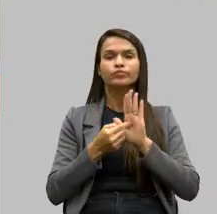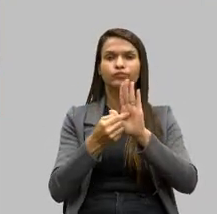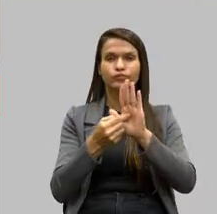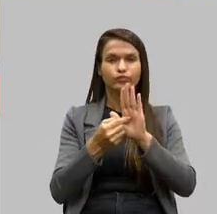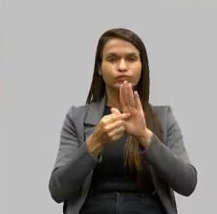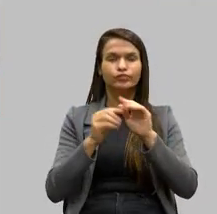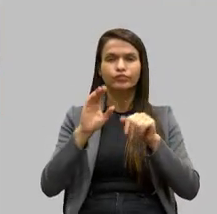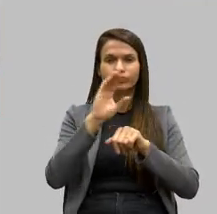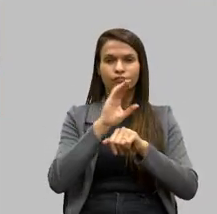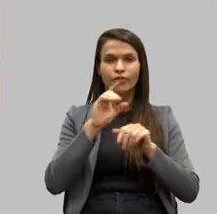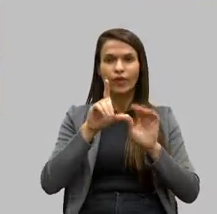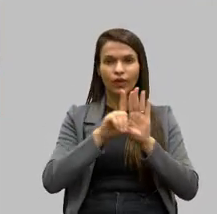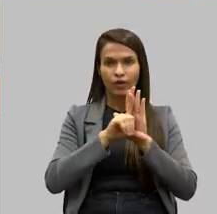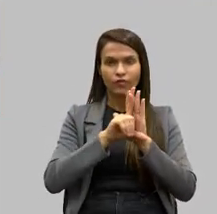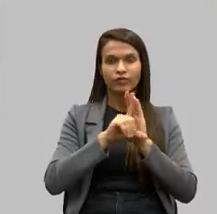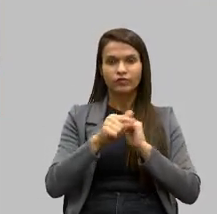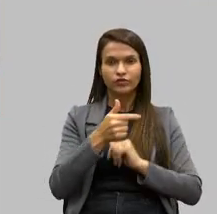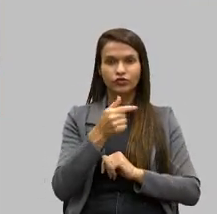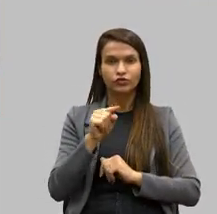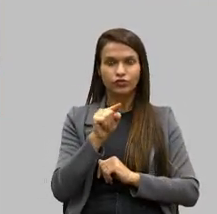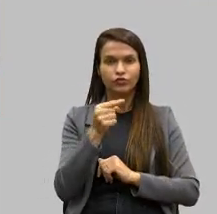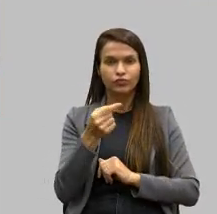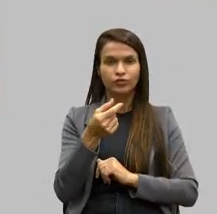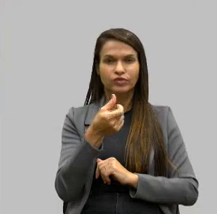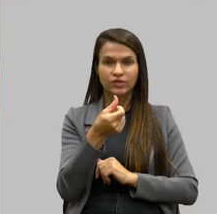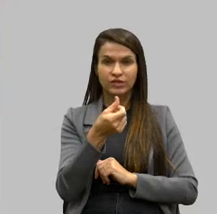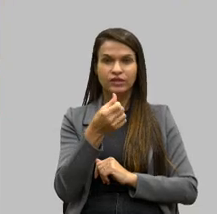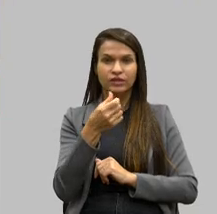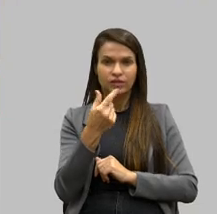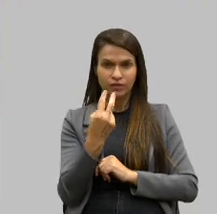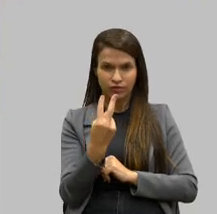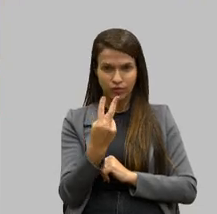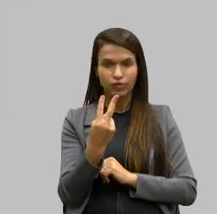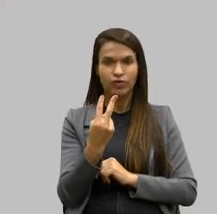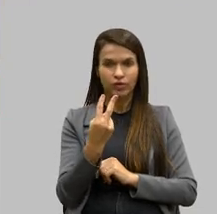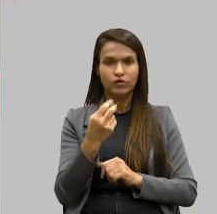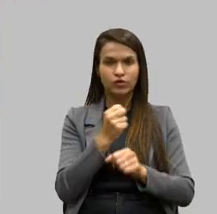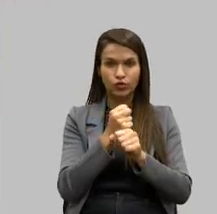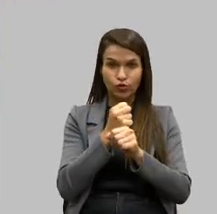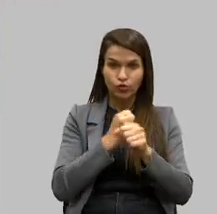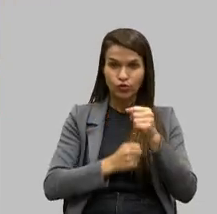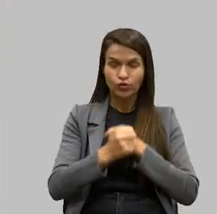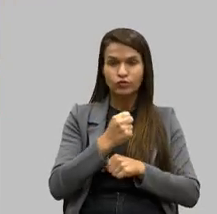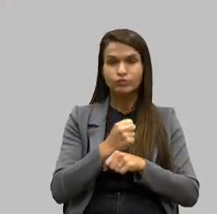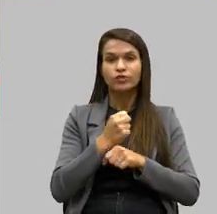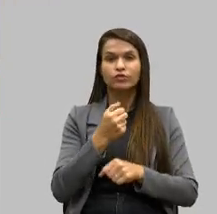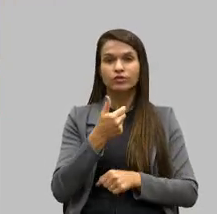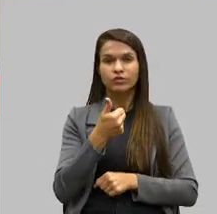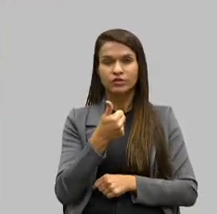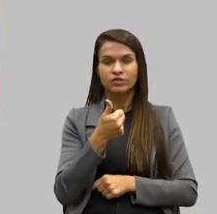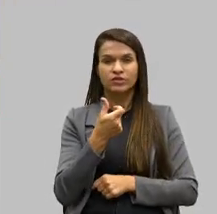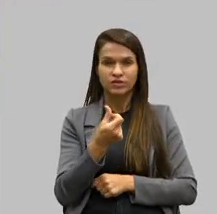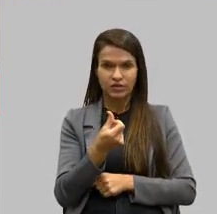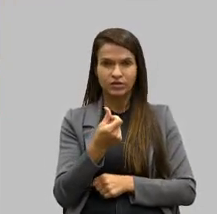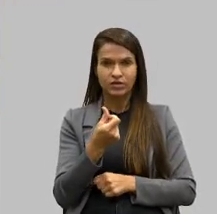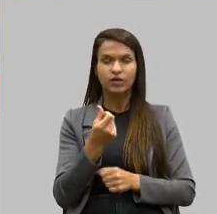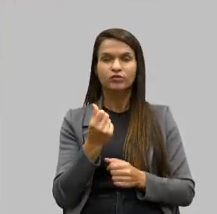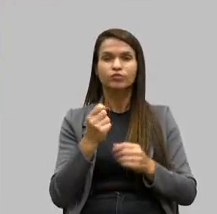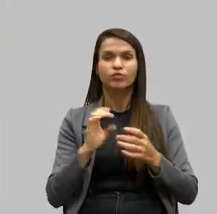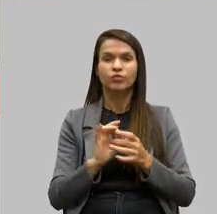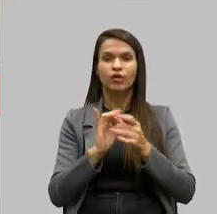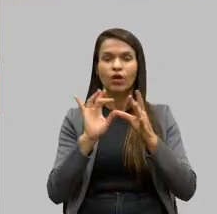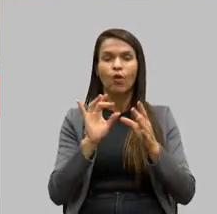a Lei nº.062, que é a lei que, em 2016, concedeu 11,36